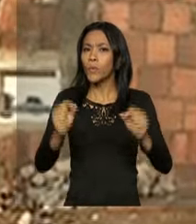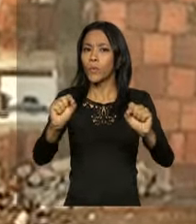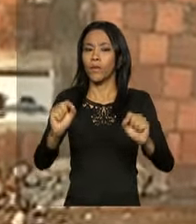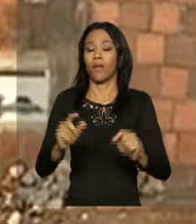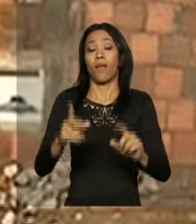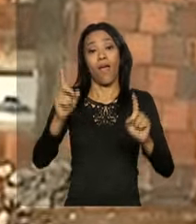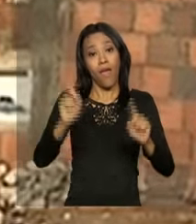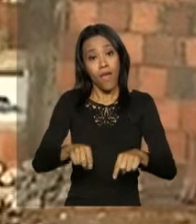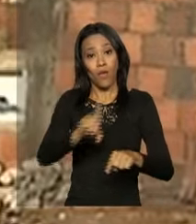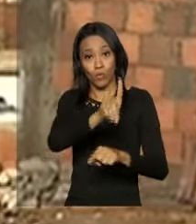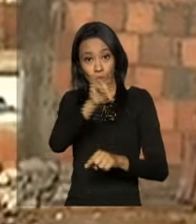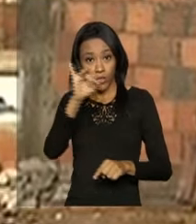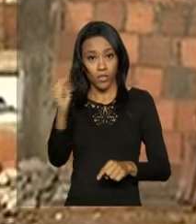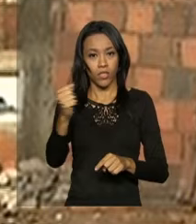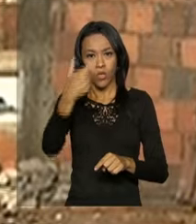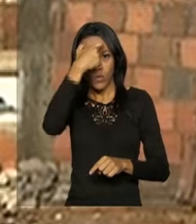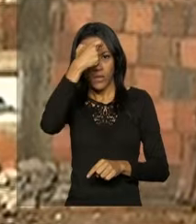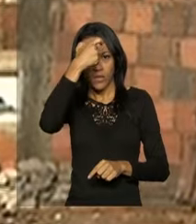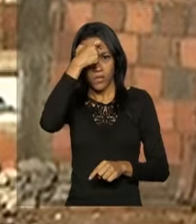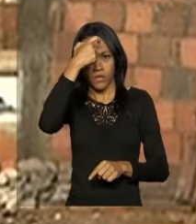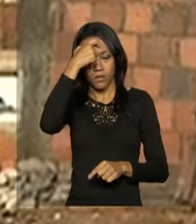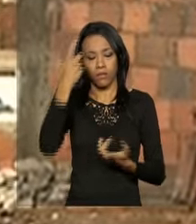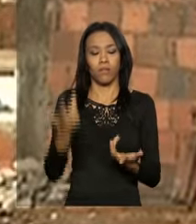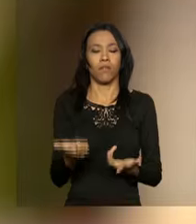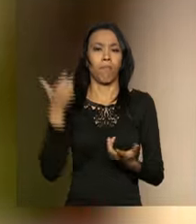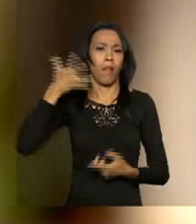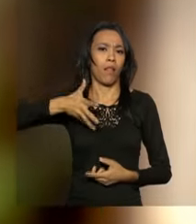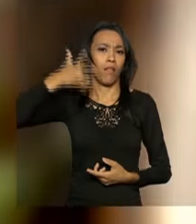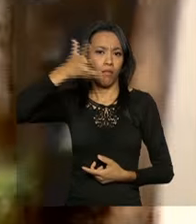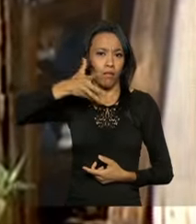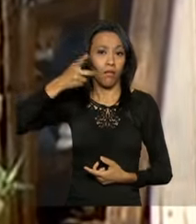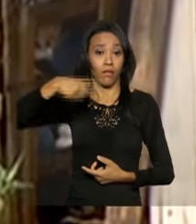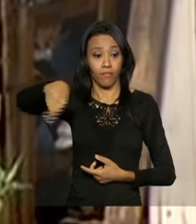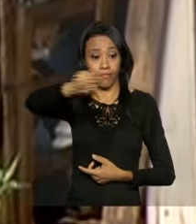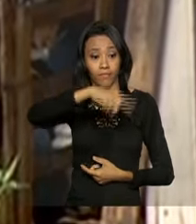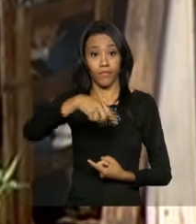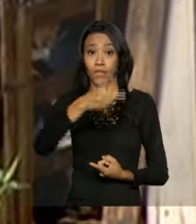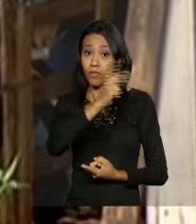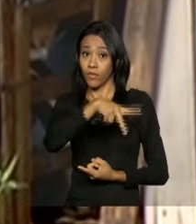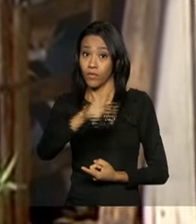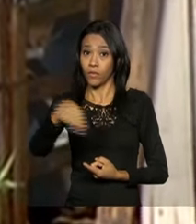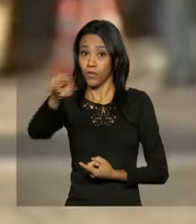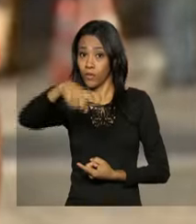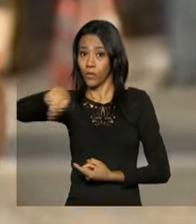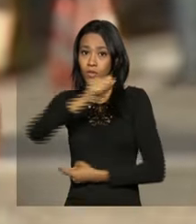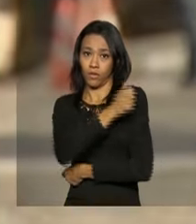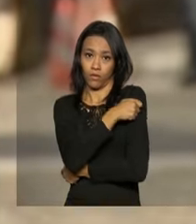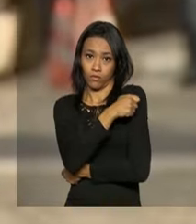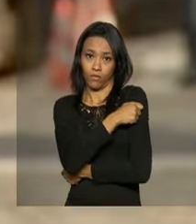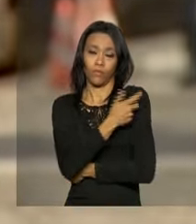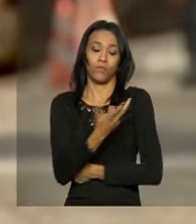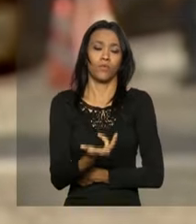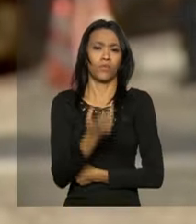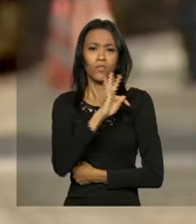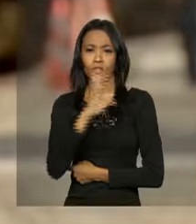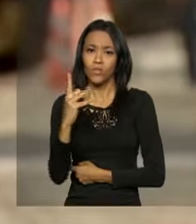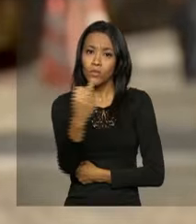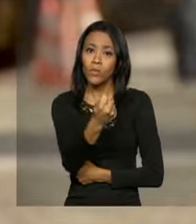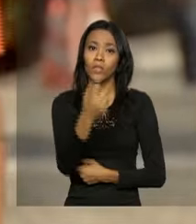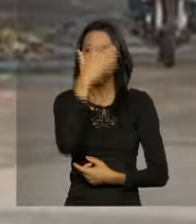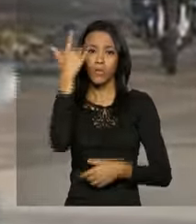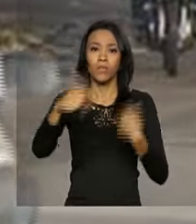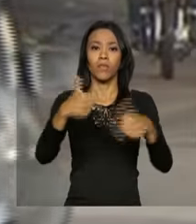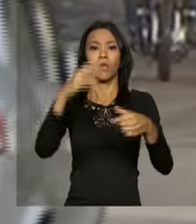de sensibilização, de conscientização dos profissionais, dos alunos, de toda a